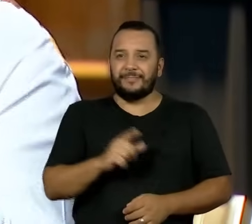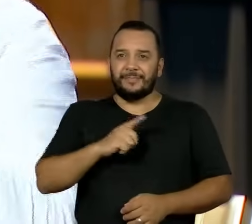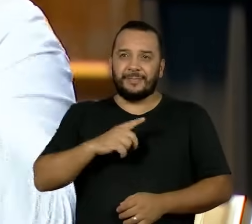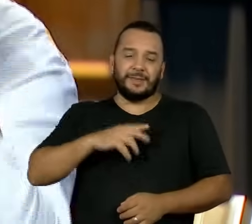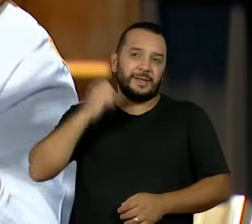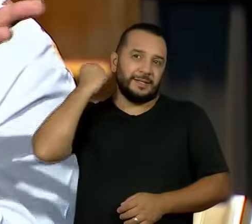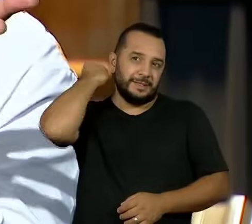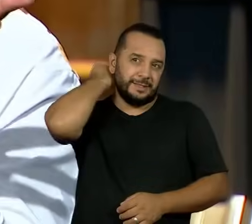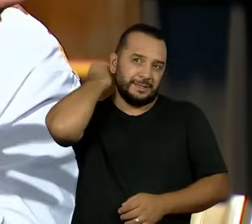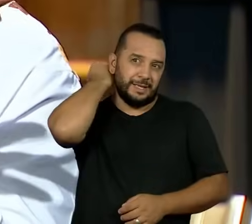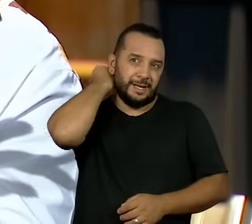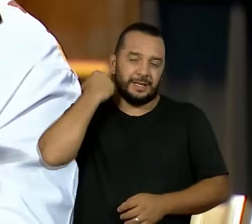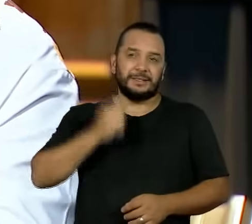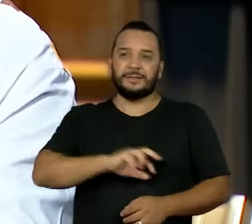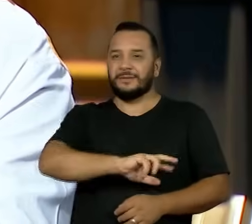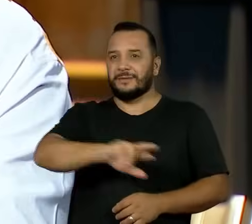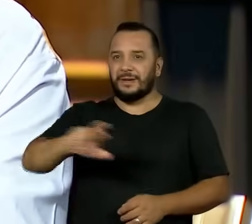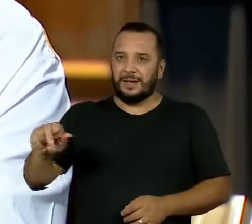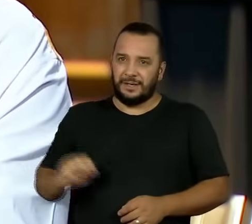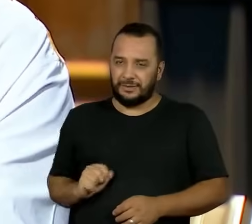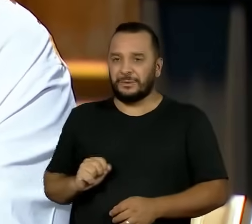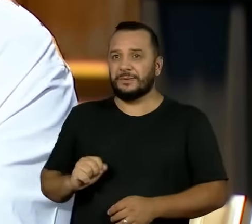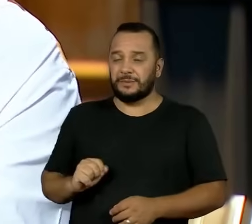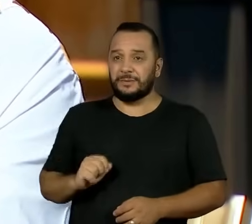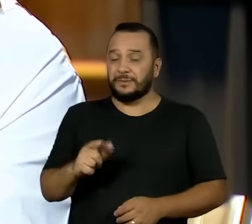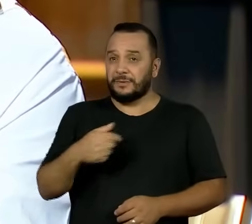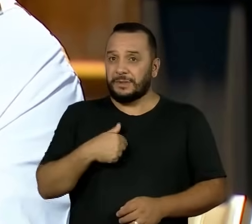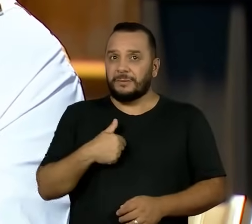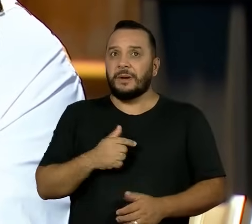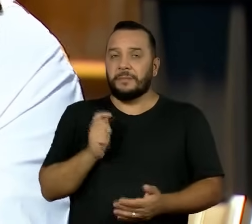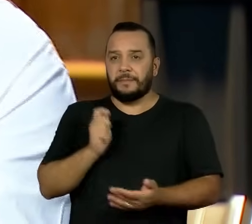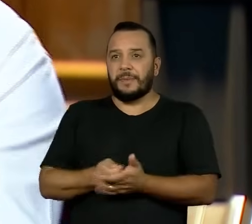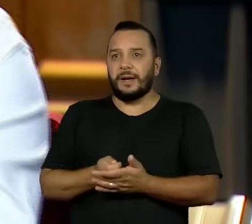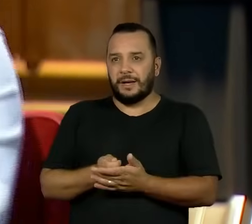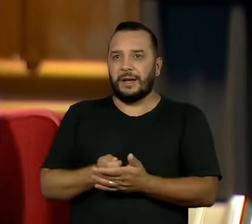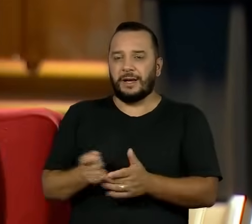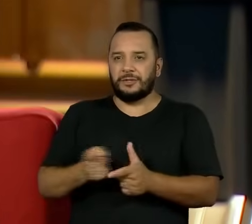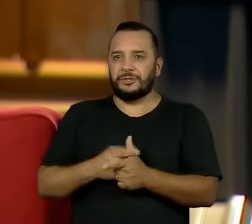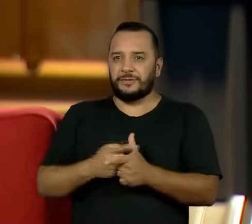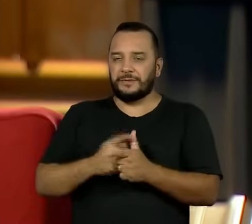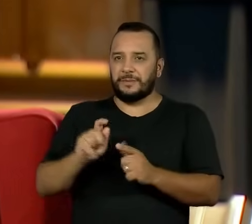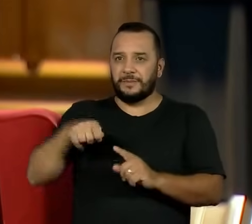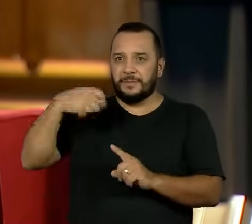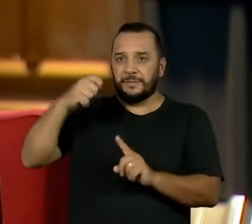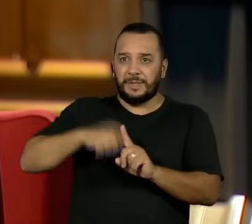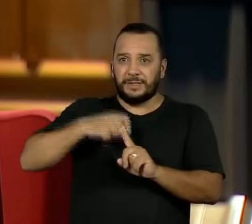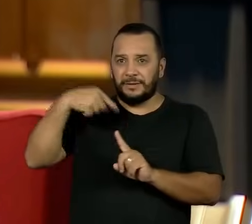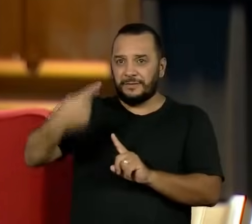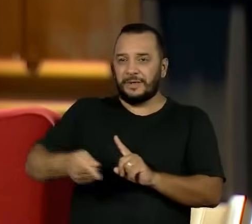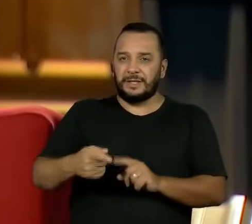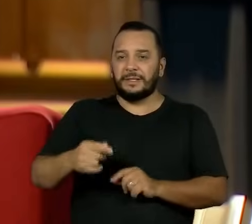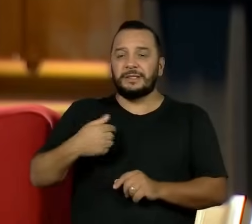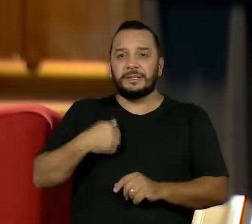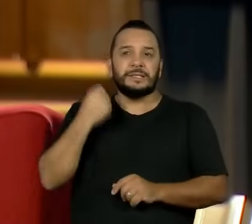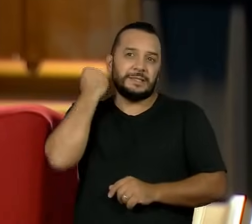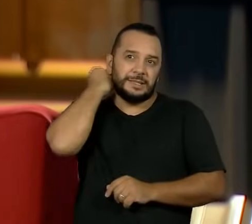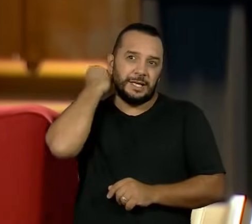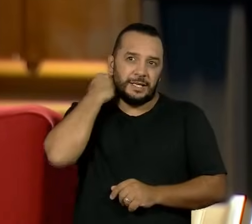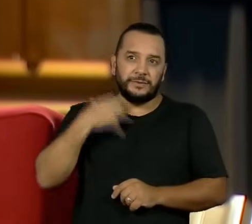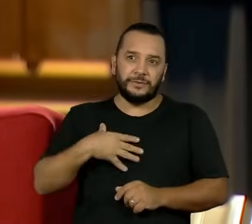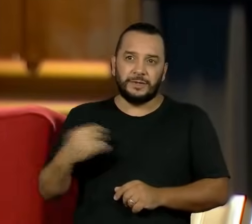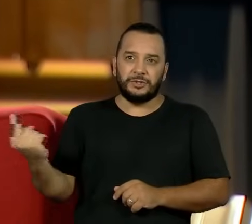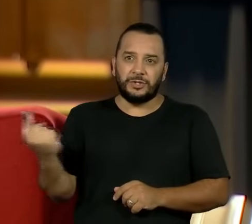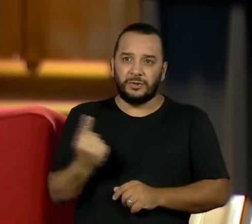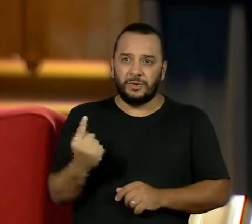das mais diversas formas. Estresse para pagar a conta do mês seguinte, estresse para saber se o filho está chegando, estresse para saber se a filha